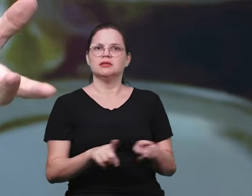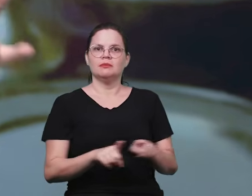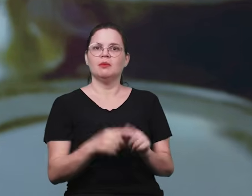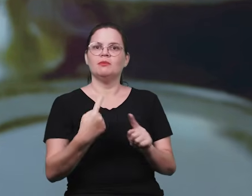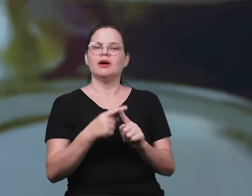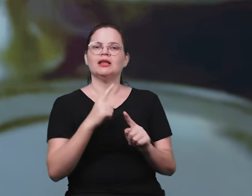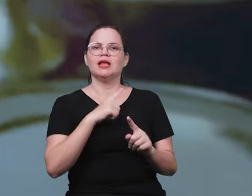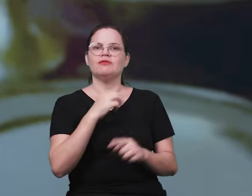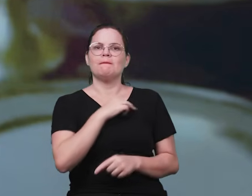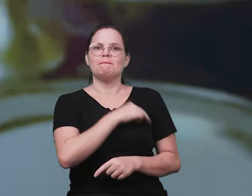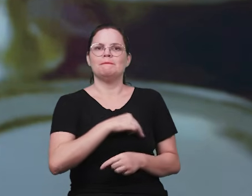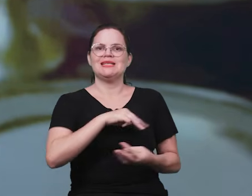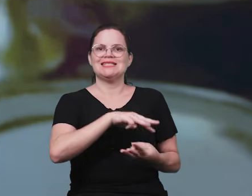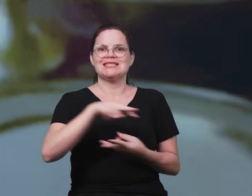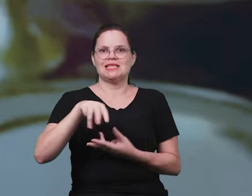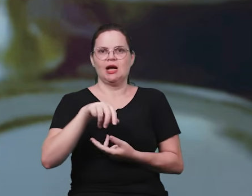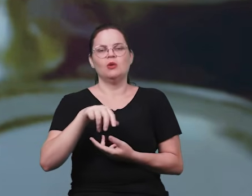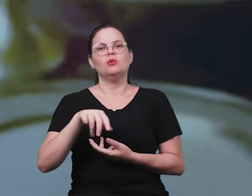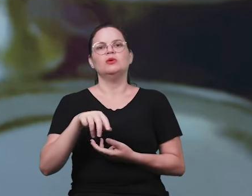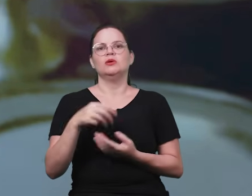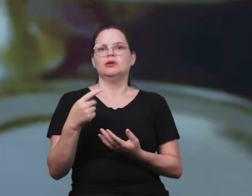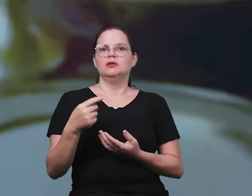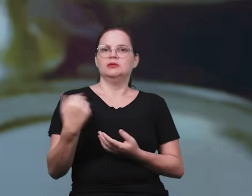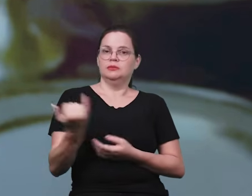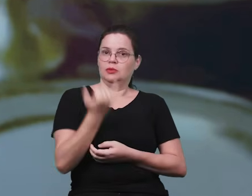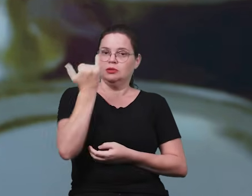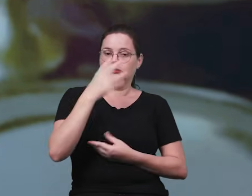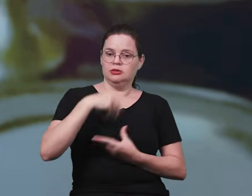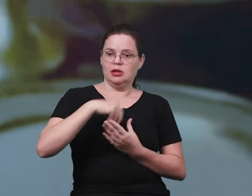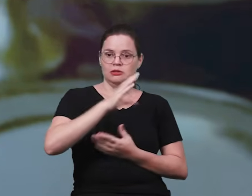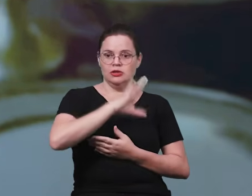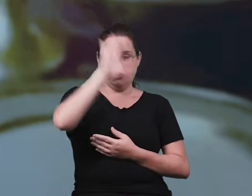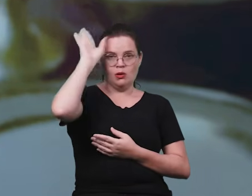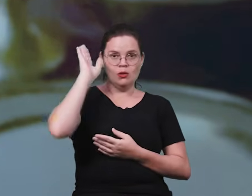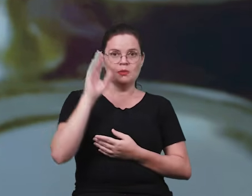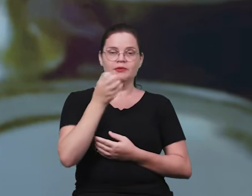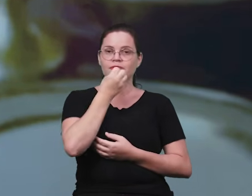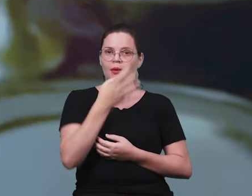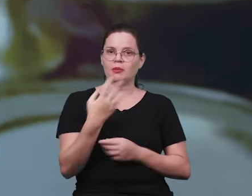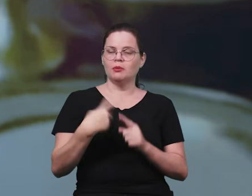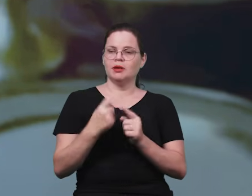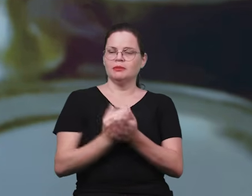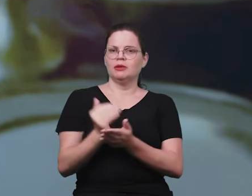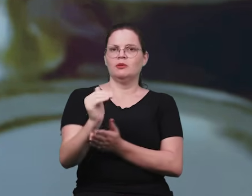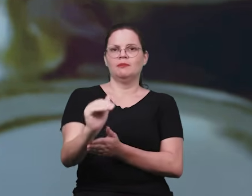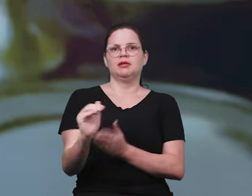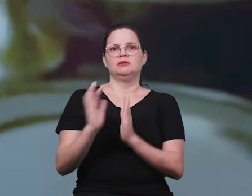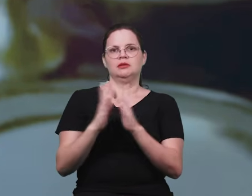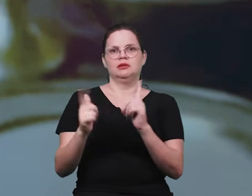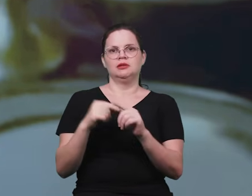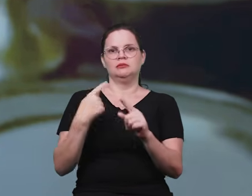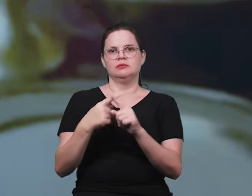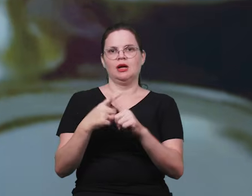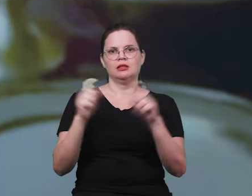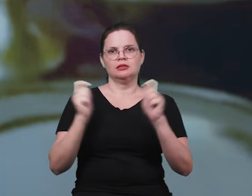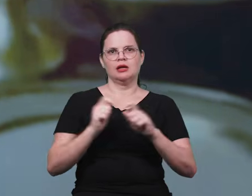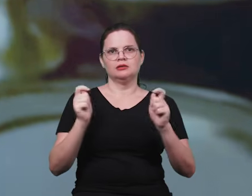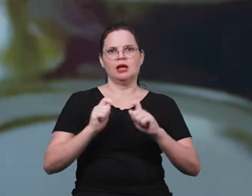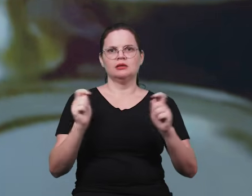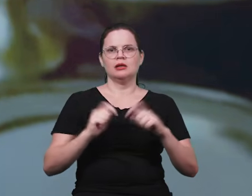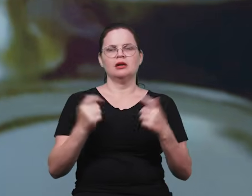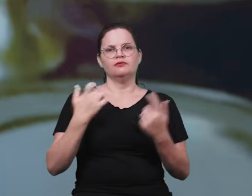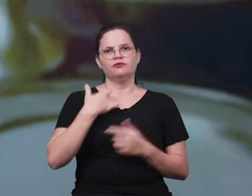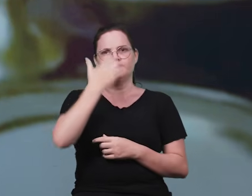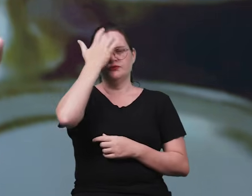muito grande para o estabelecimento da igreja, Sim. né, pela facilidade com que se podia